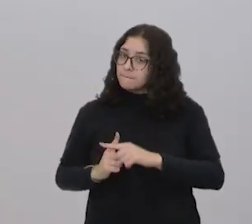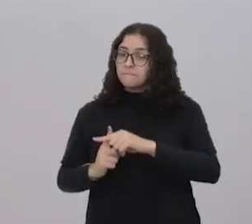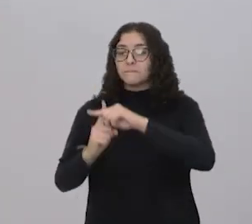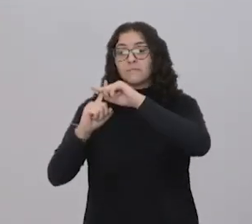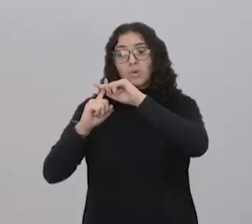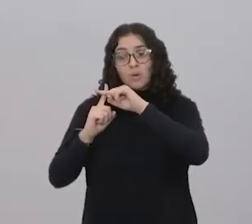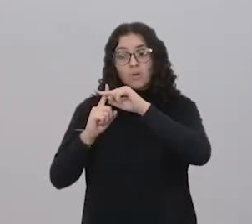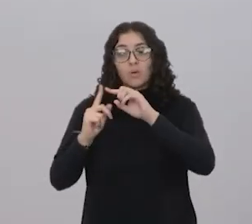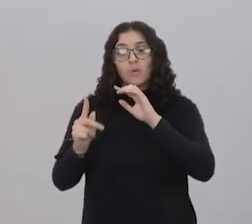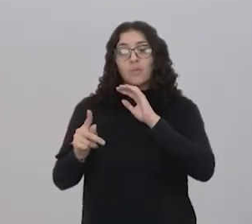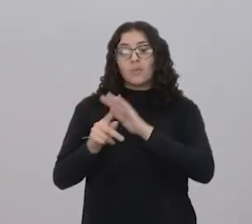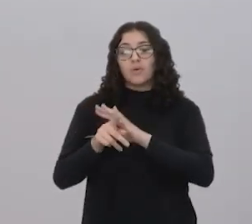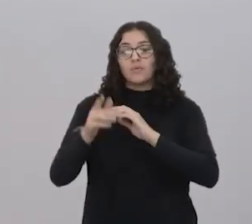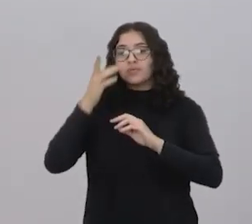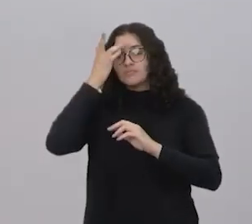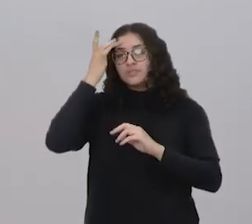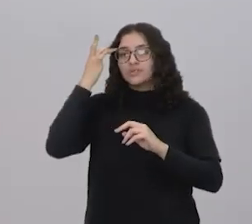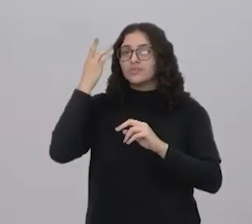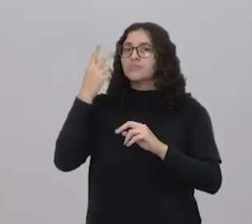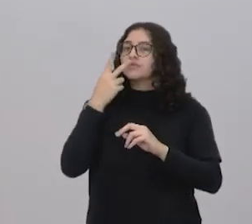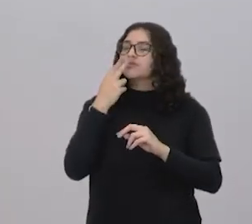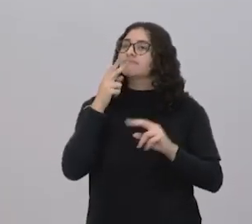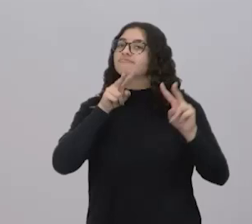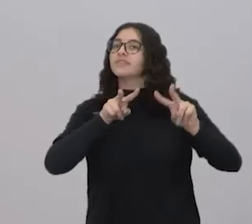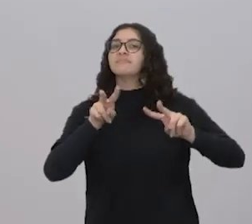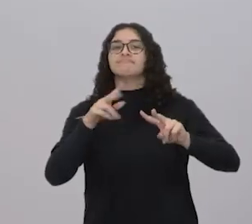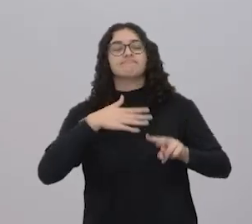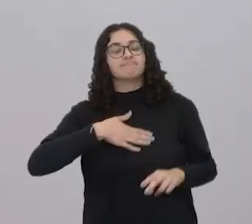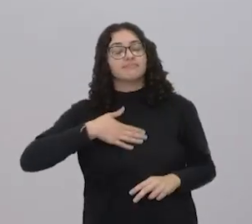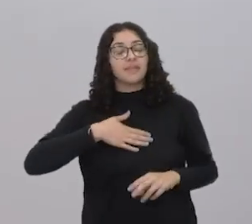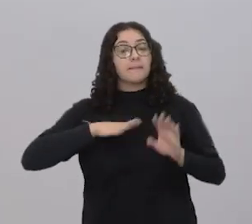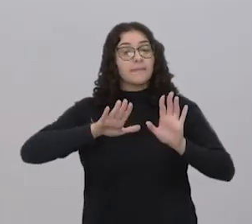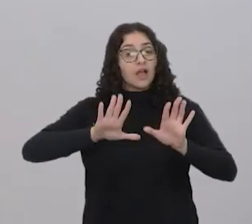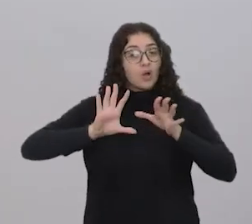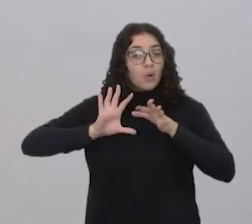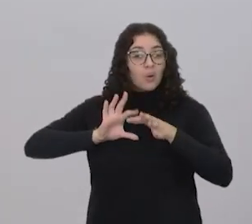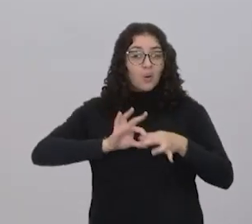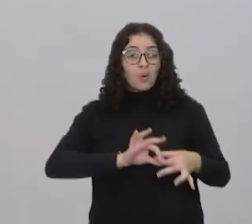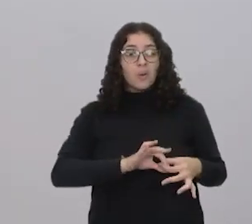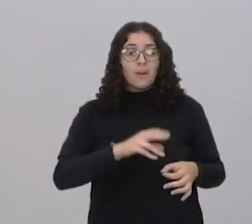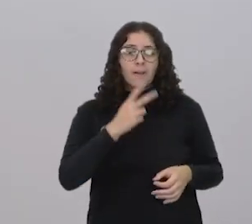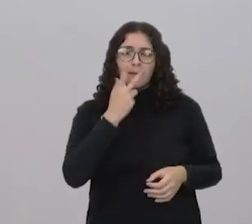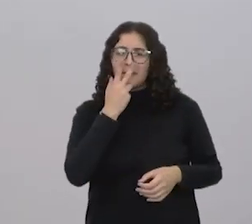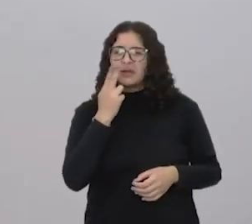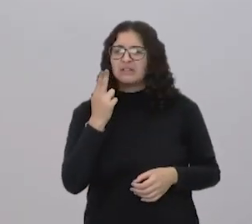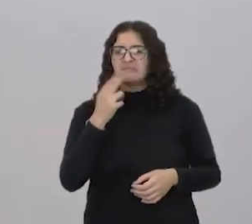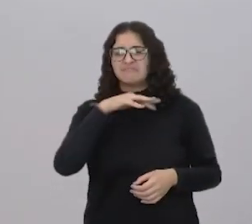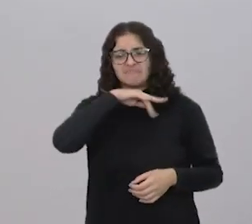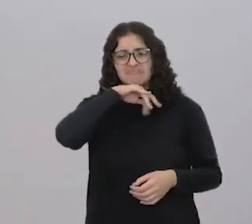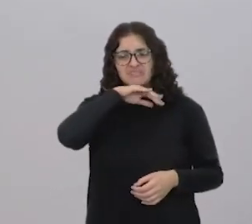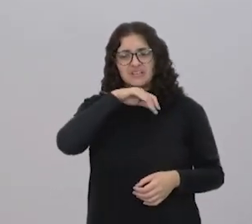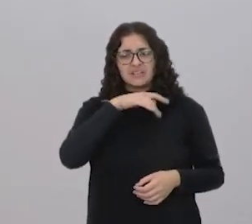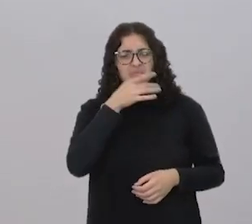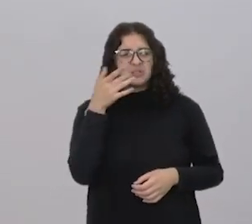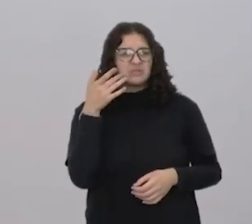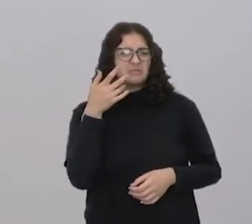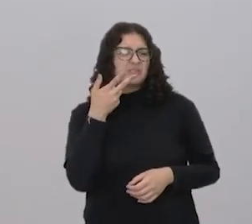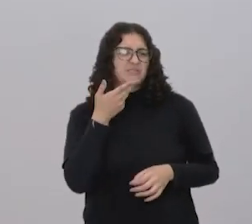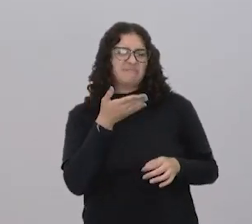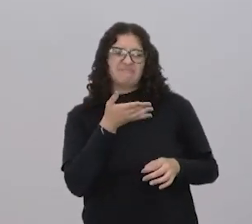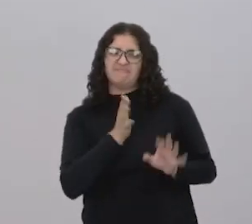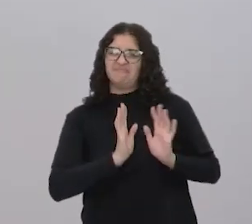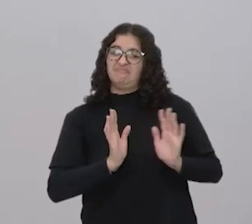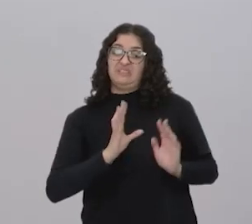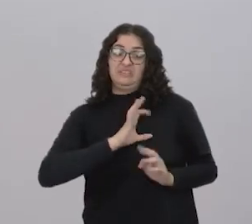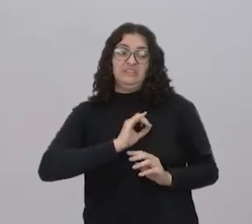a concepção simbólica que as outras pessoas têm de você, mas dependendo do contexto vai ser bem ruim, você vai ser mal visto.